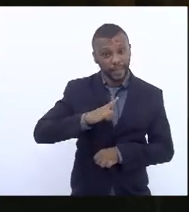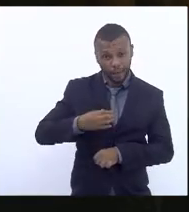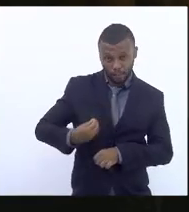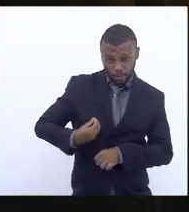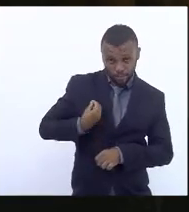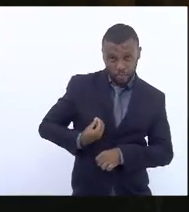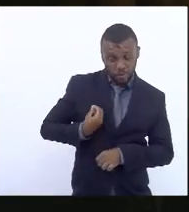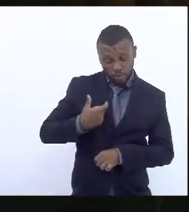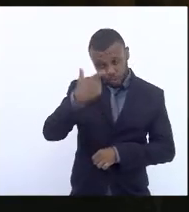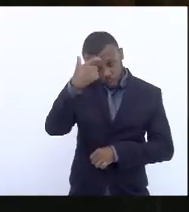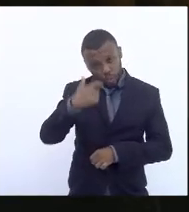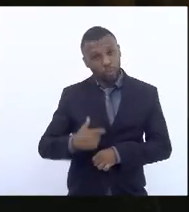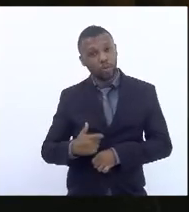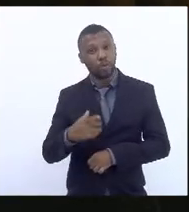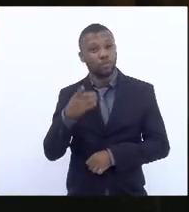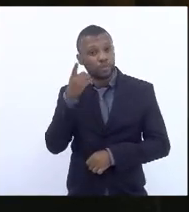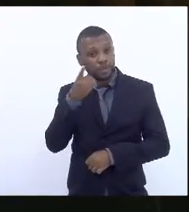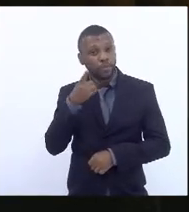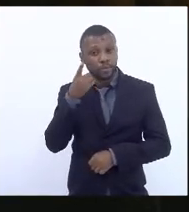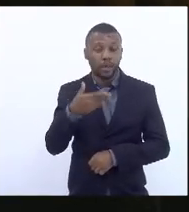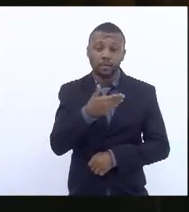Janeiro